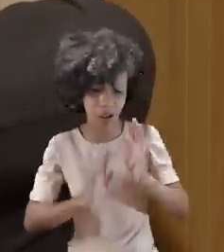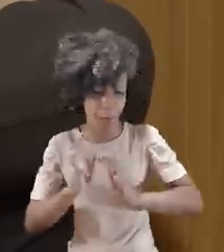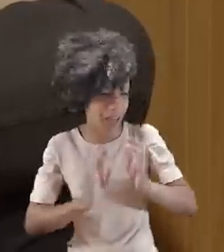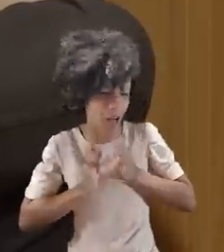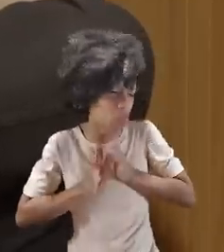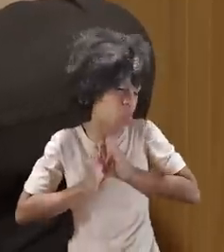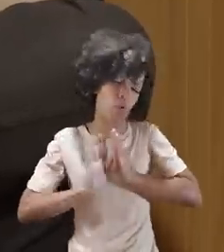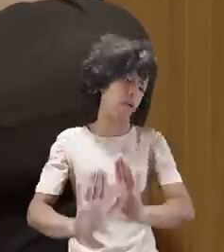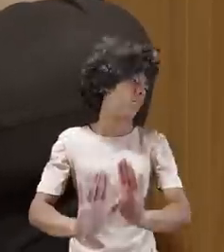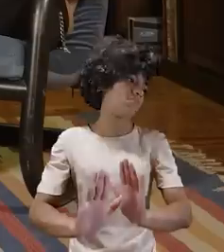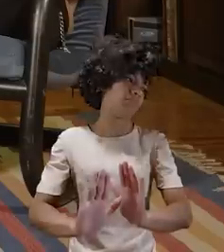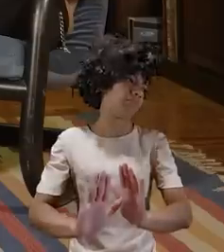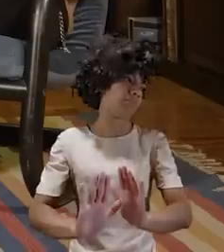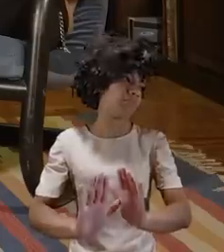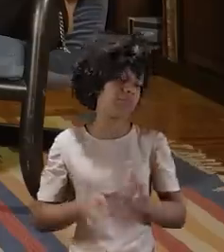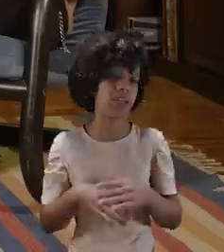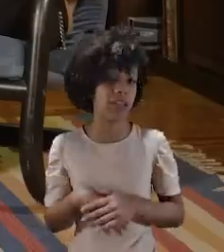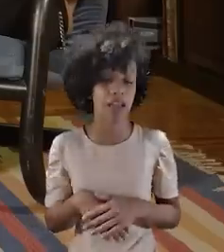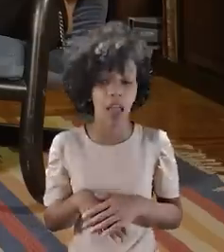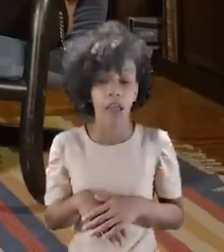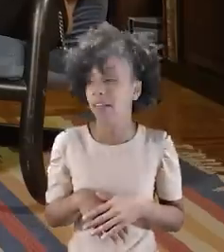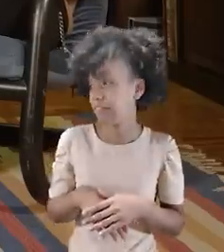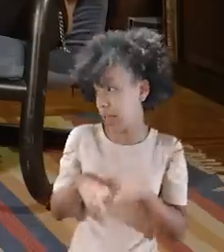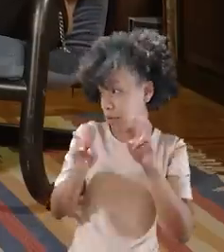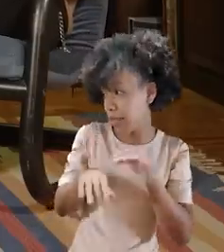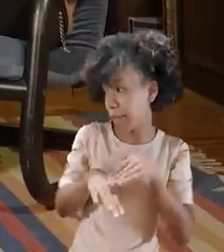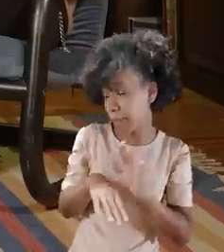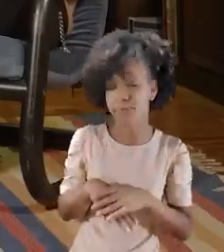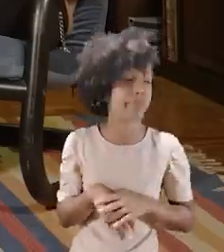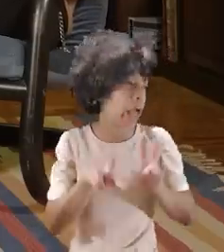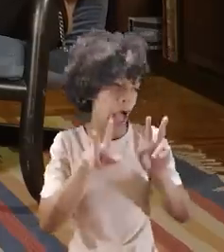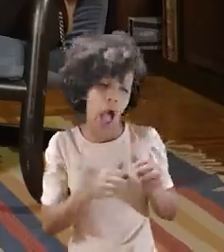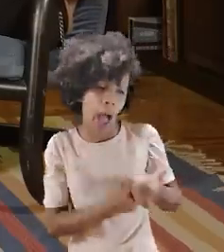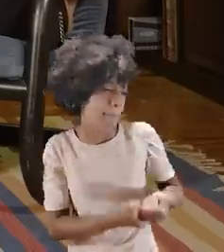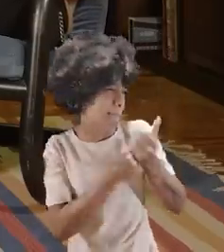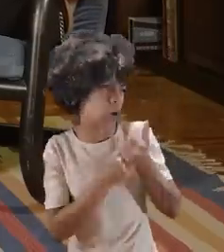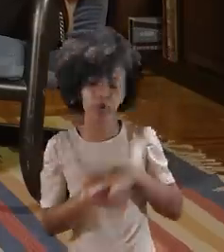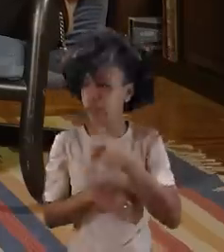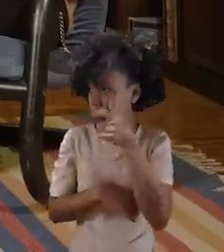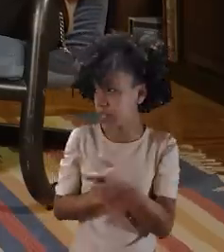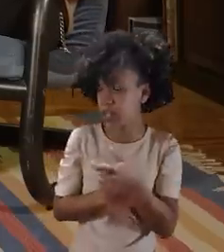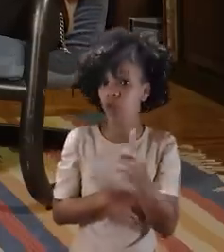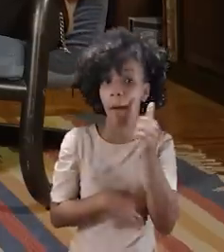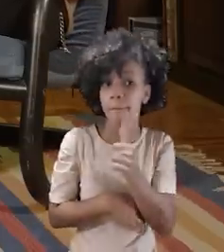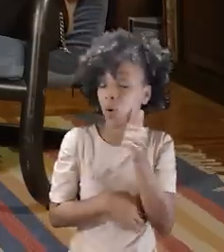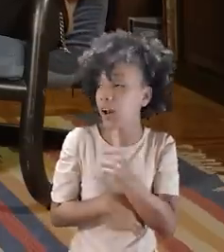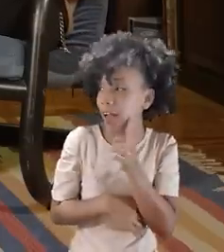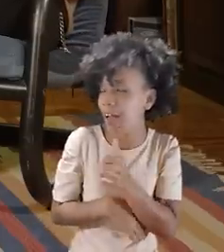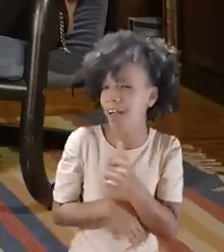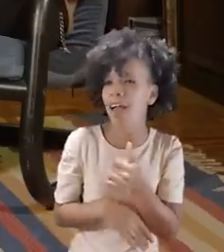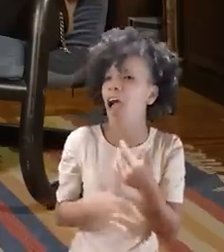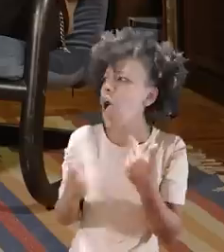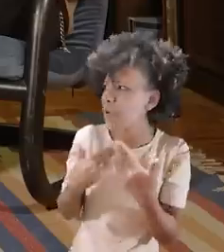discutir mano não quero trocar ideia sobre isso e ela soube que mais vem muito e olha que interessante o assunto que mais vai e mulher